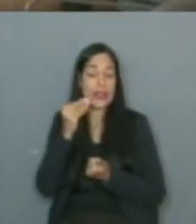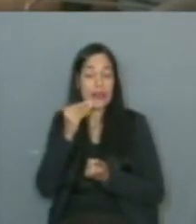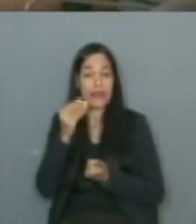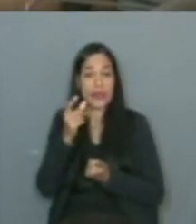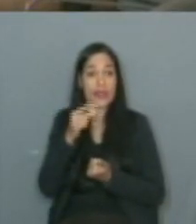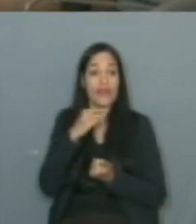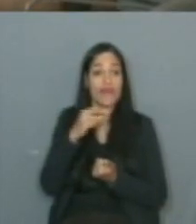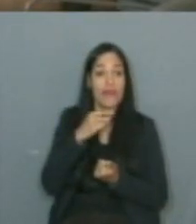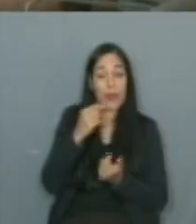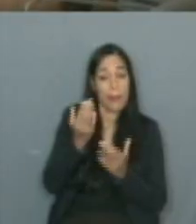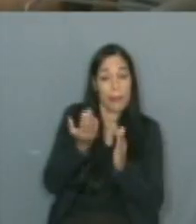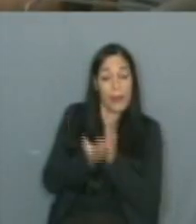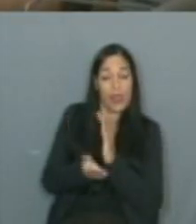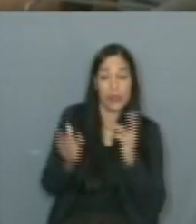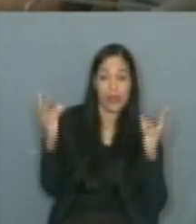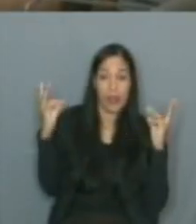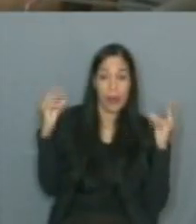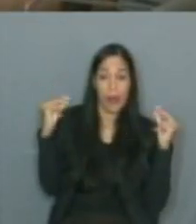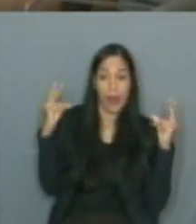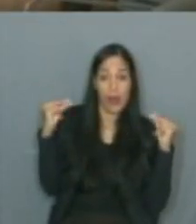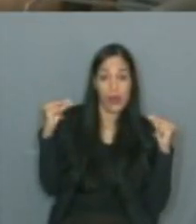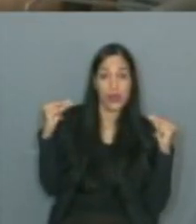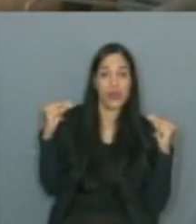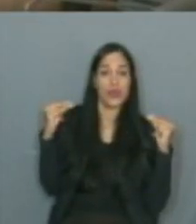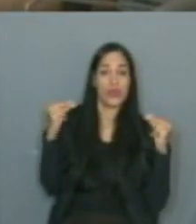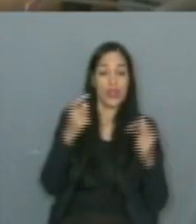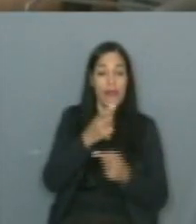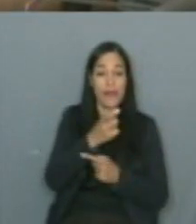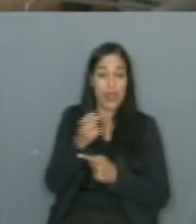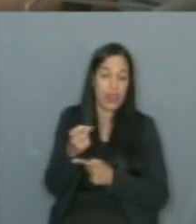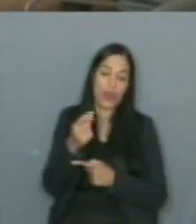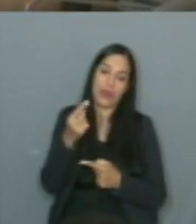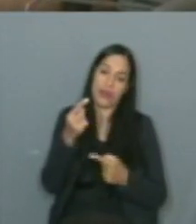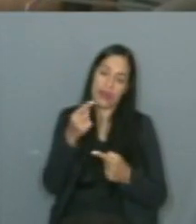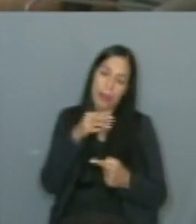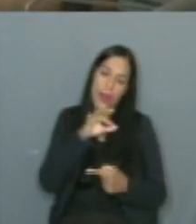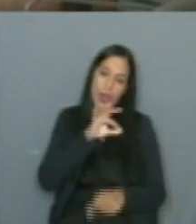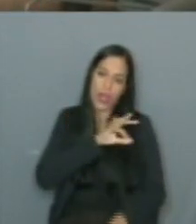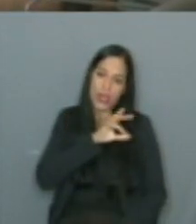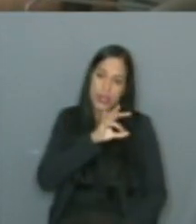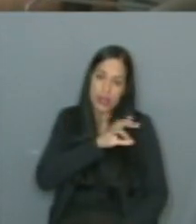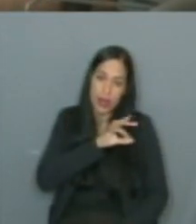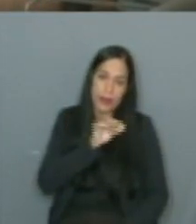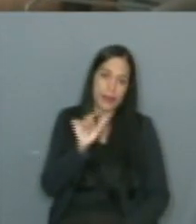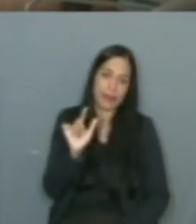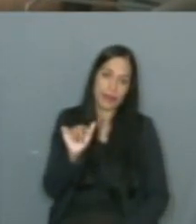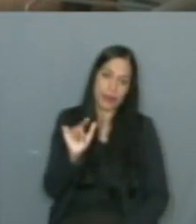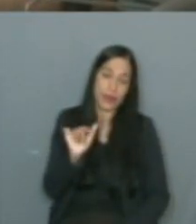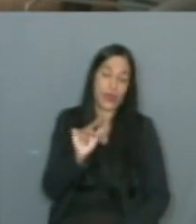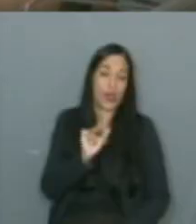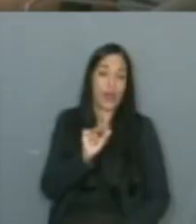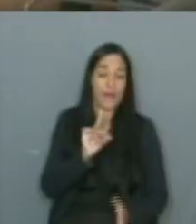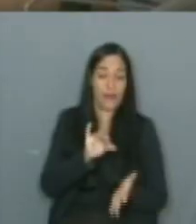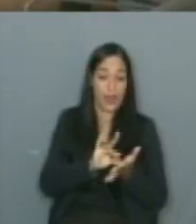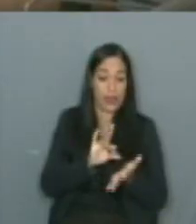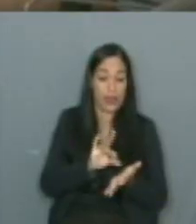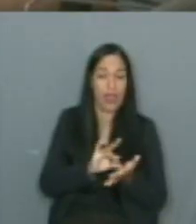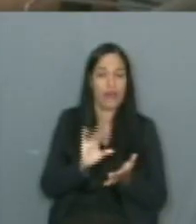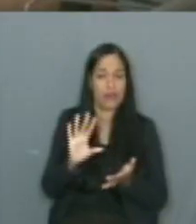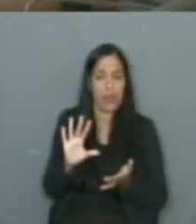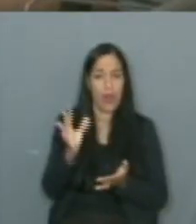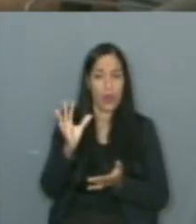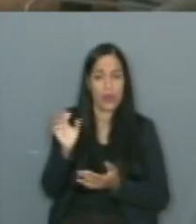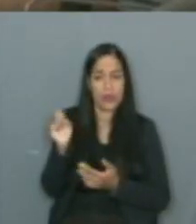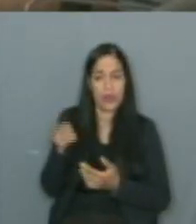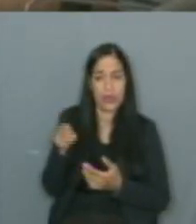da polícia. Leva tiro nas costas da polícia. Entendeu? É isso, é uma verdade que tem